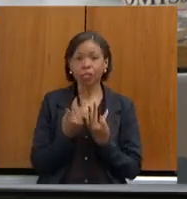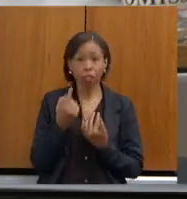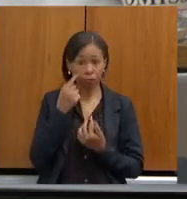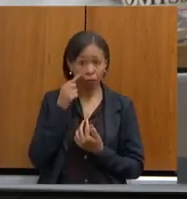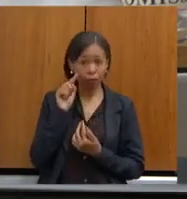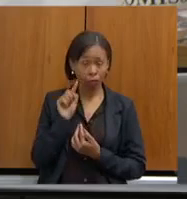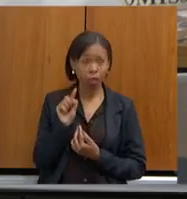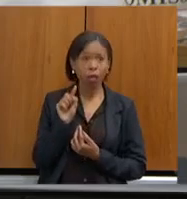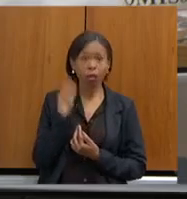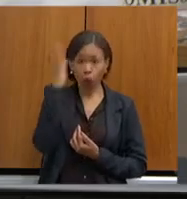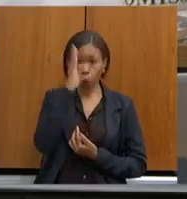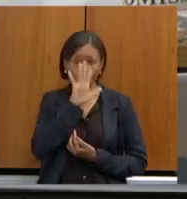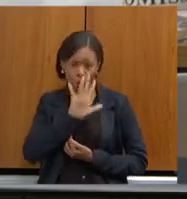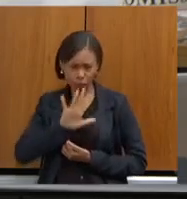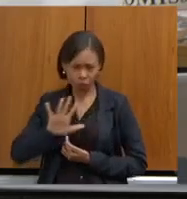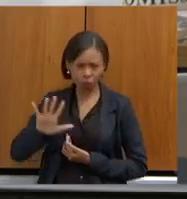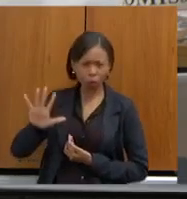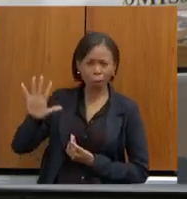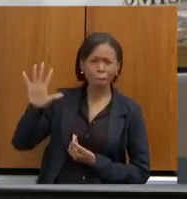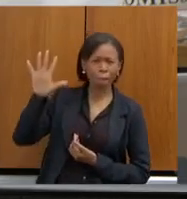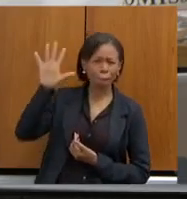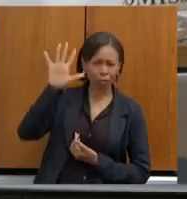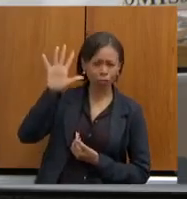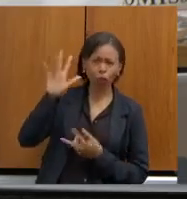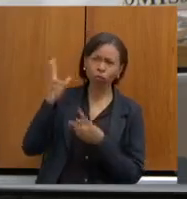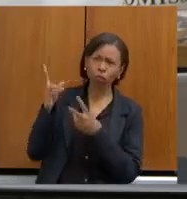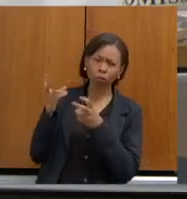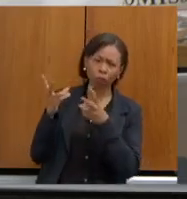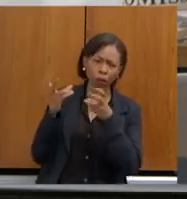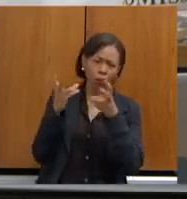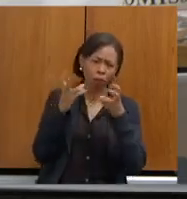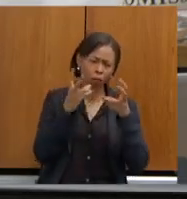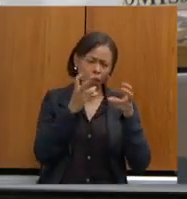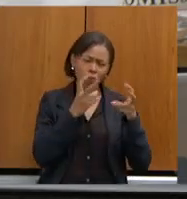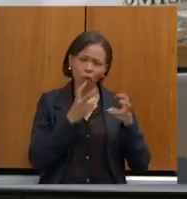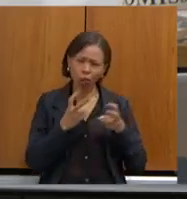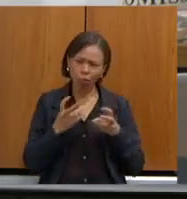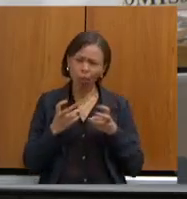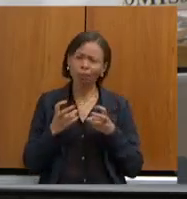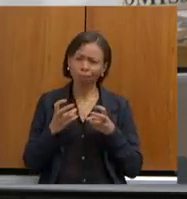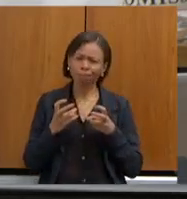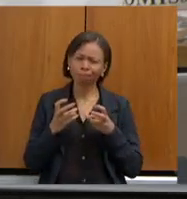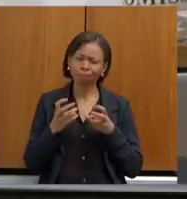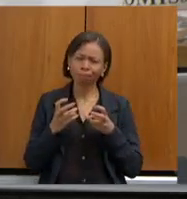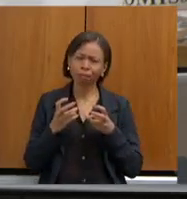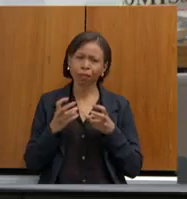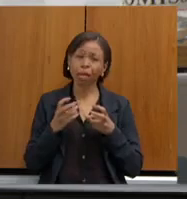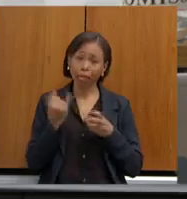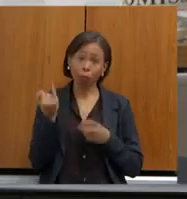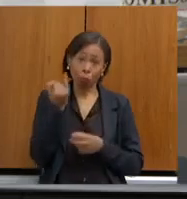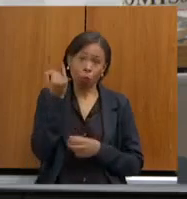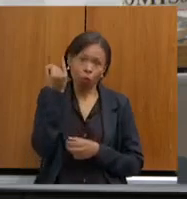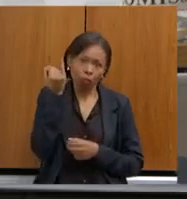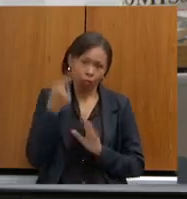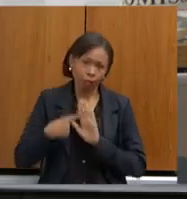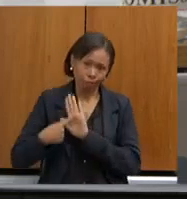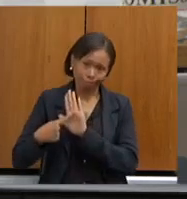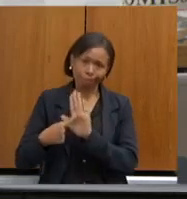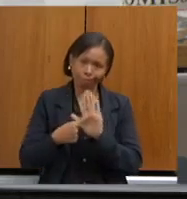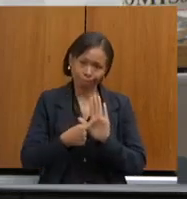não é justificativa viu senhora eu tô aqui realmente aí falando e esse ponto é importante isso para nós viu e não é